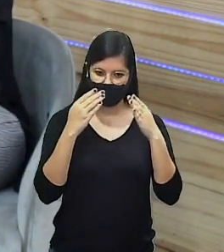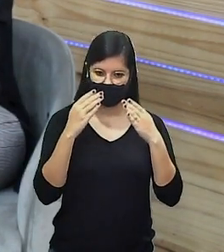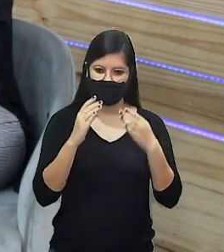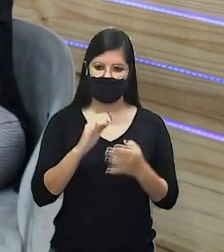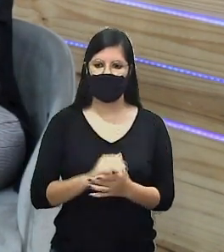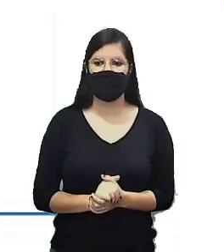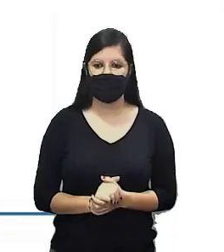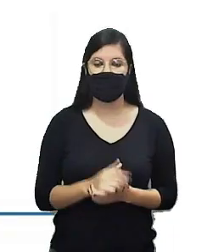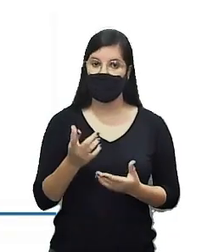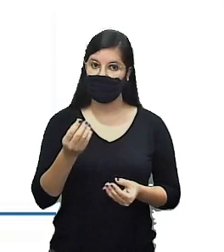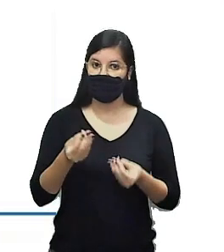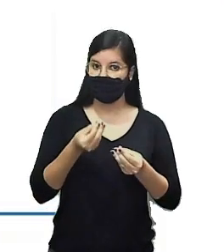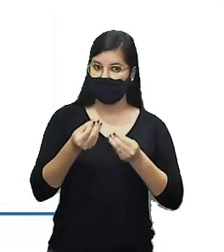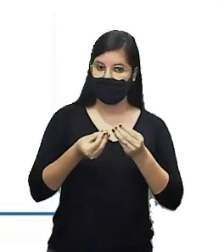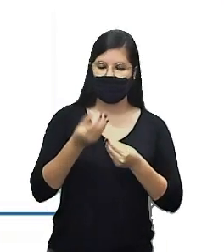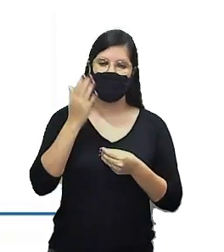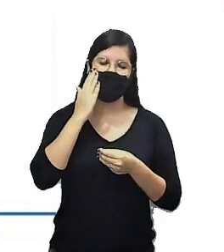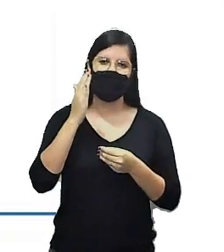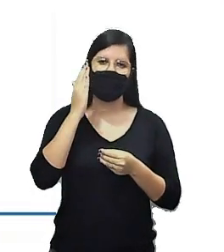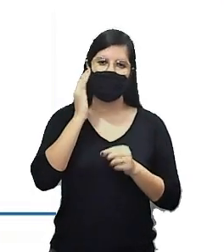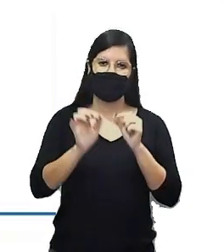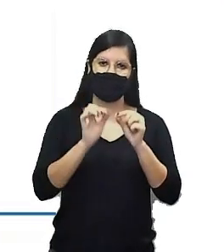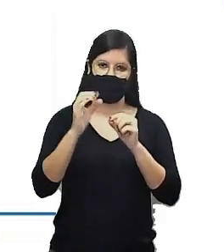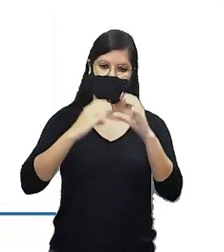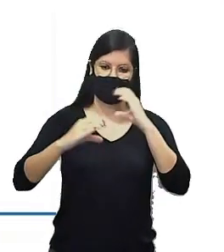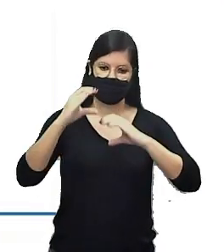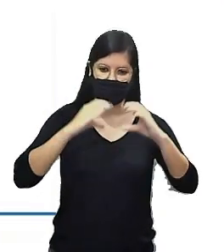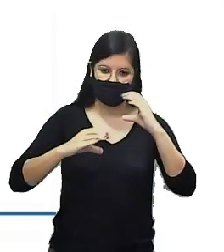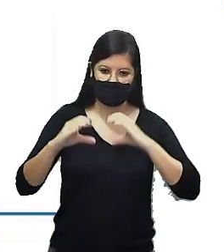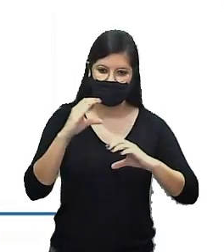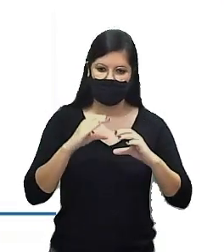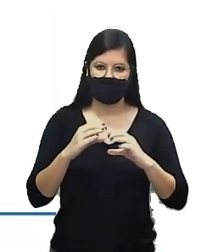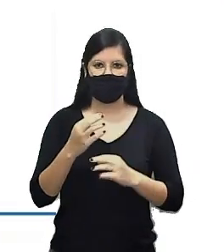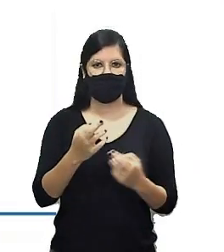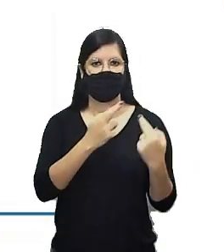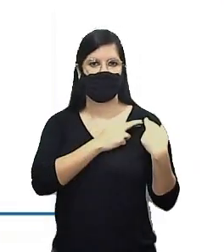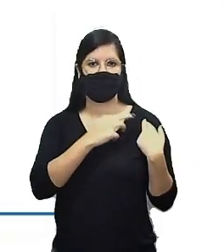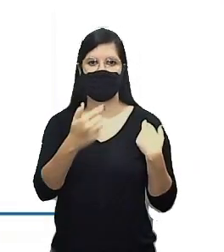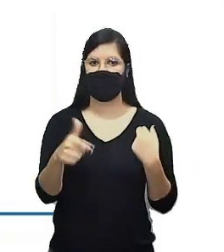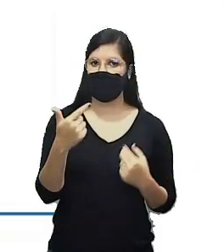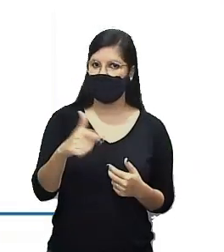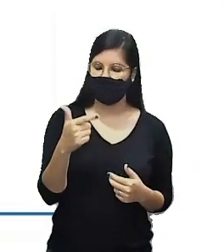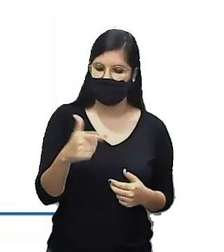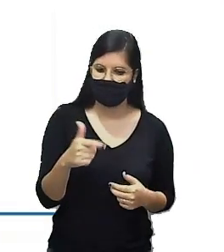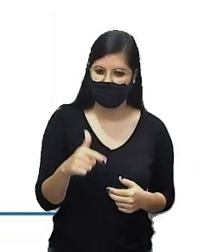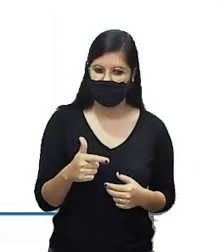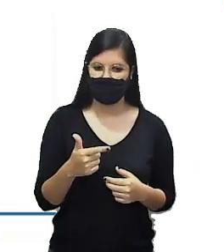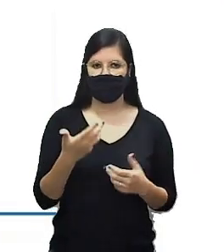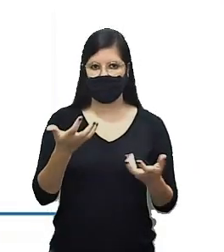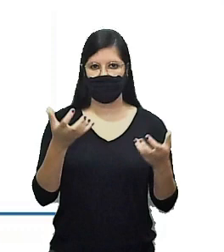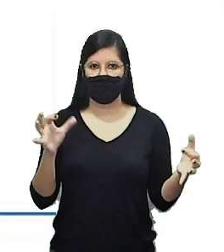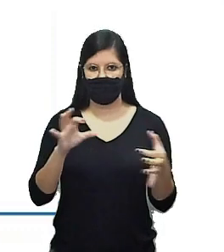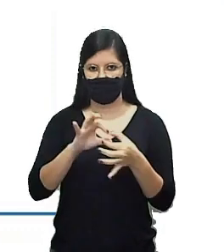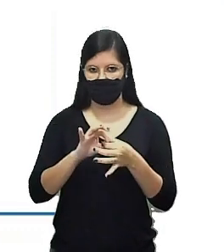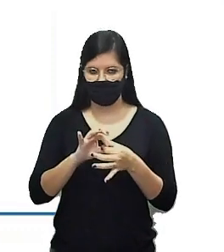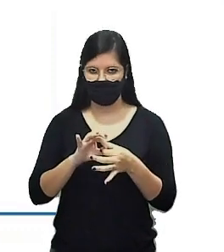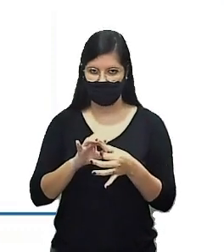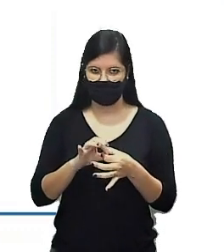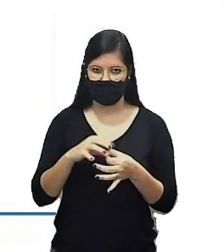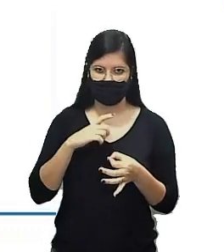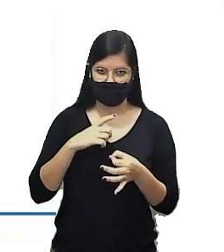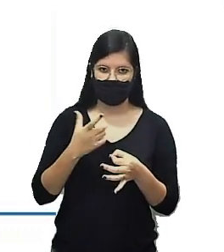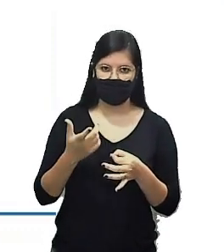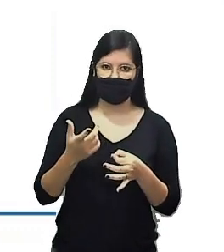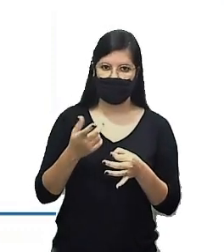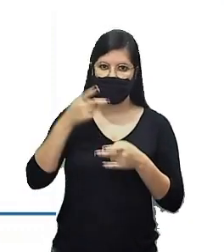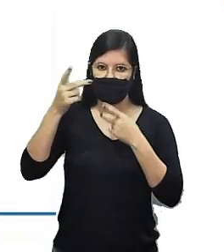é muito pertinente a gente entender que comunicadores que não têm essa responsabilidade, que às vezes, eu quero engajamento, tem uma máxima que diz assim,